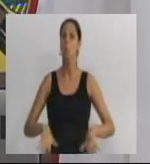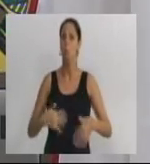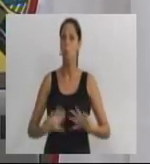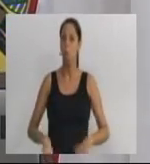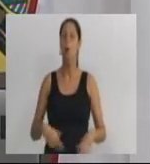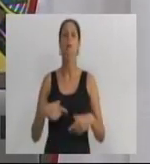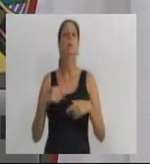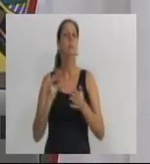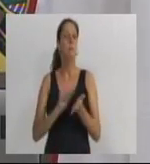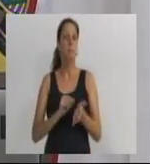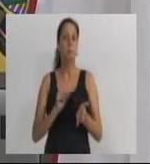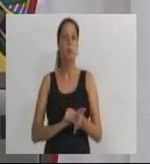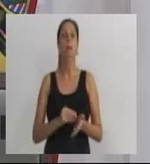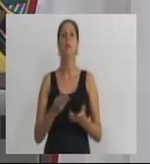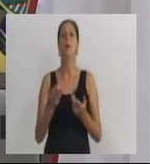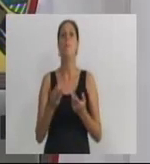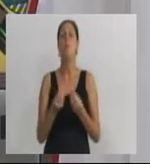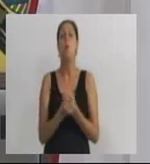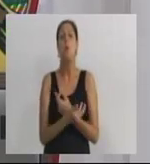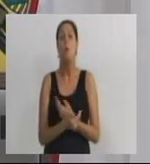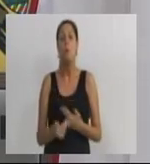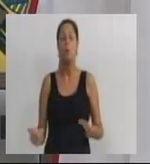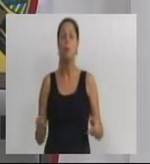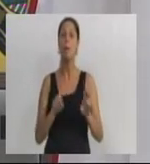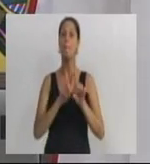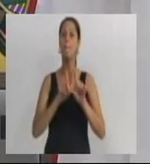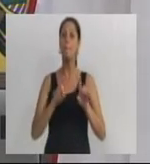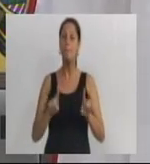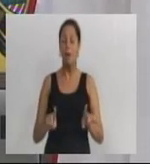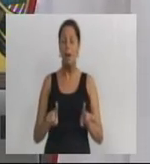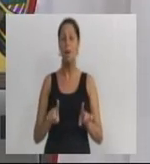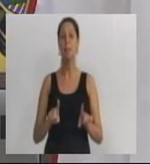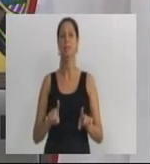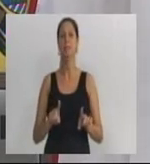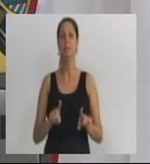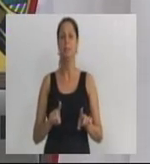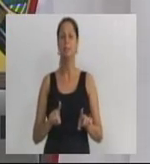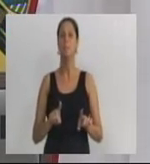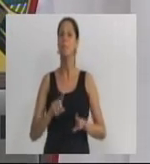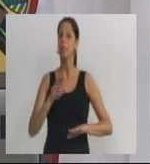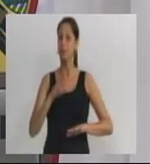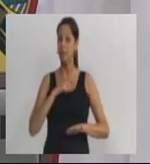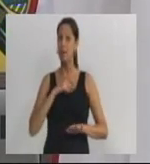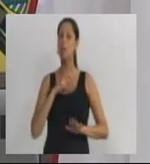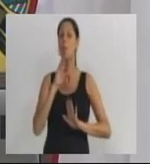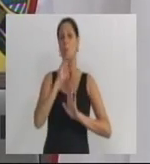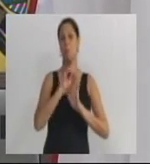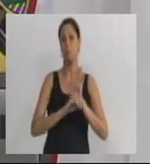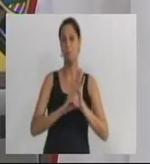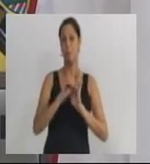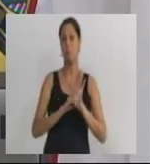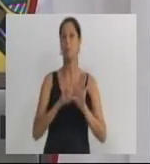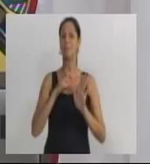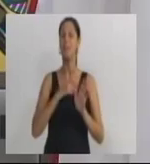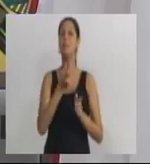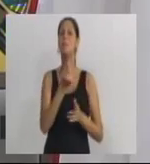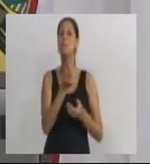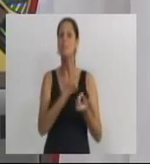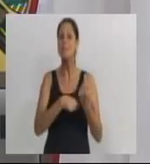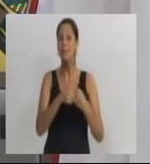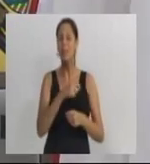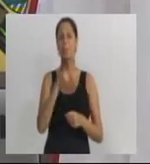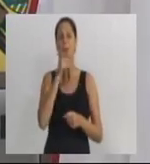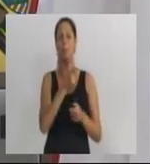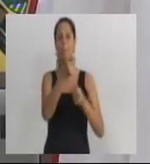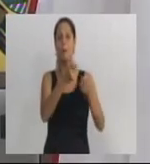muitas, porém, dentro das condições do orçamento que lhe são impostas pela condição econômica de nosso país e de nossa região,